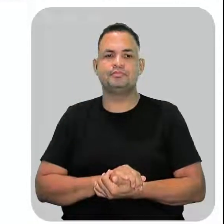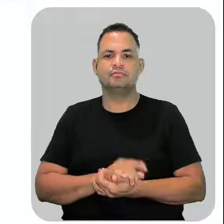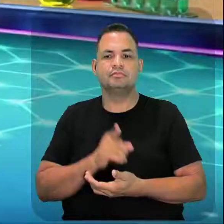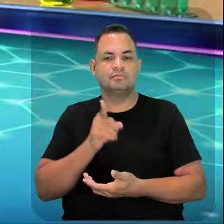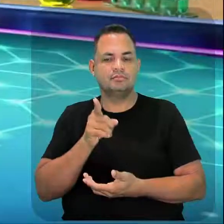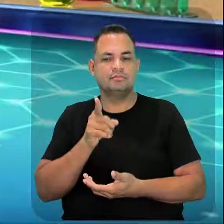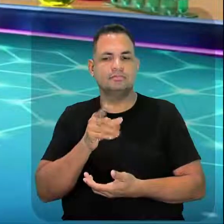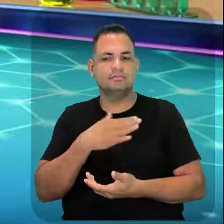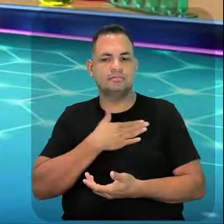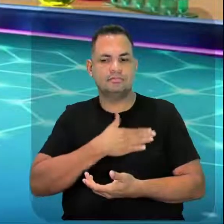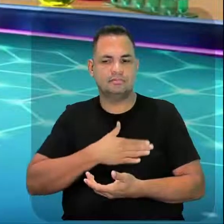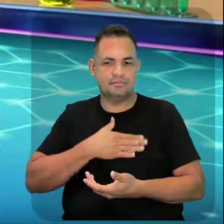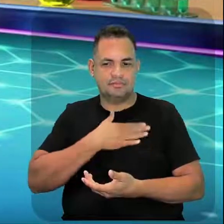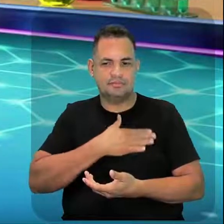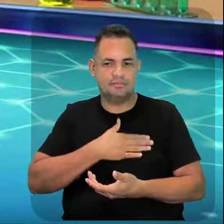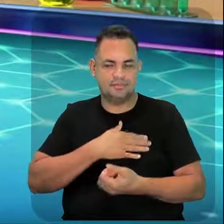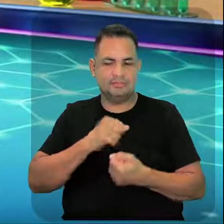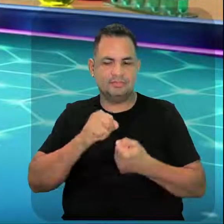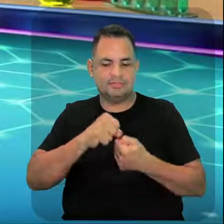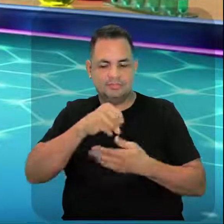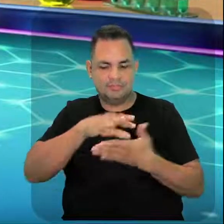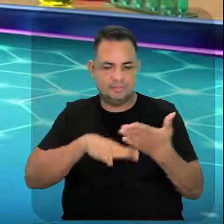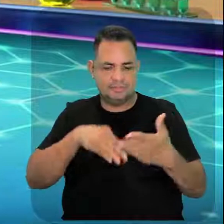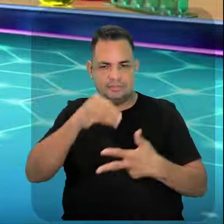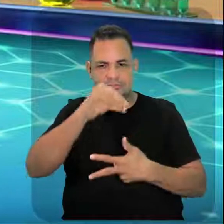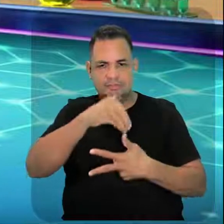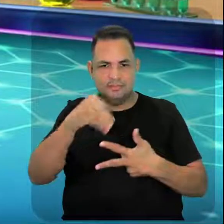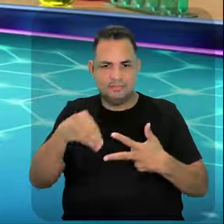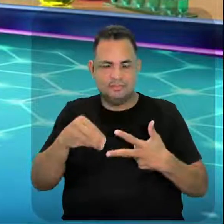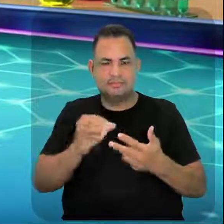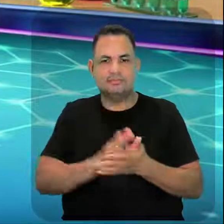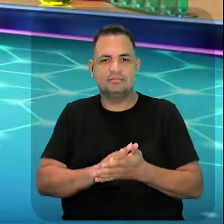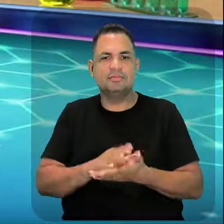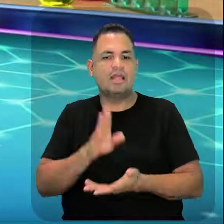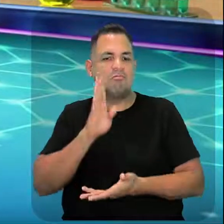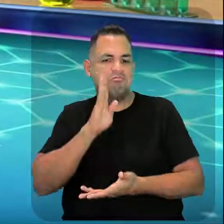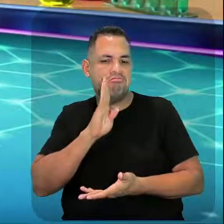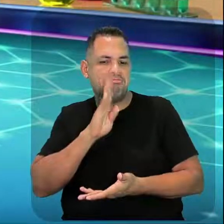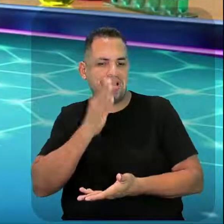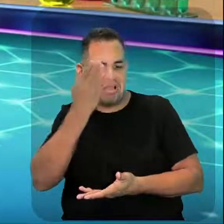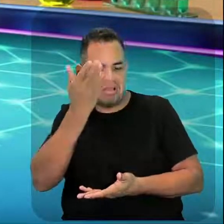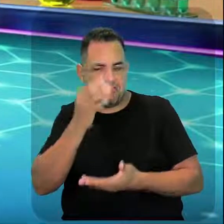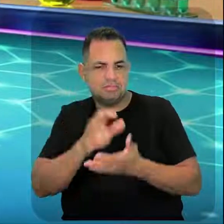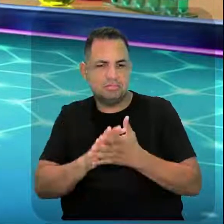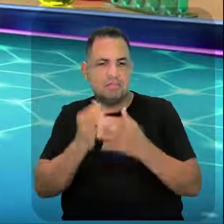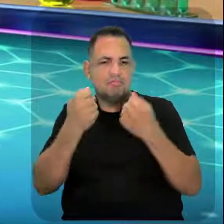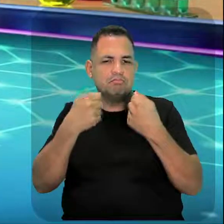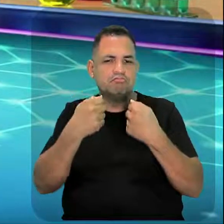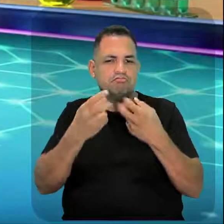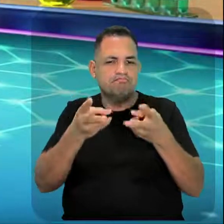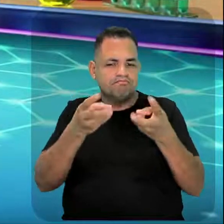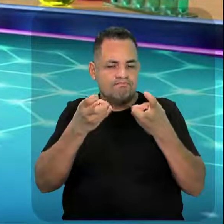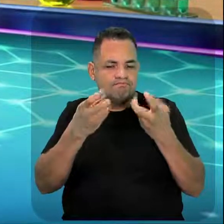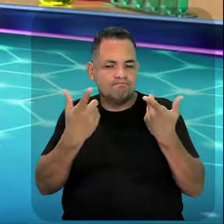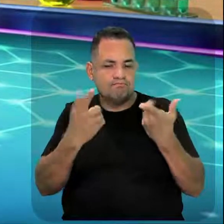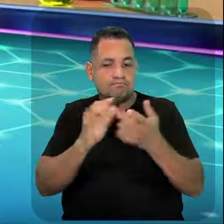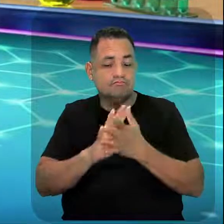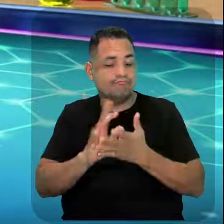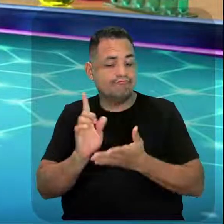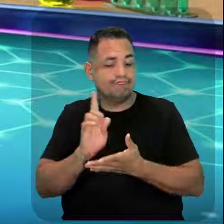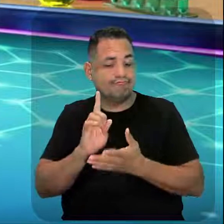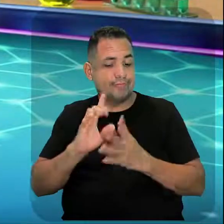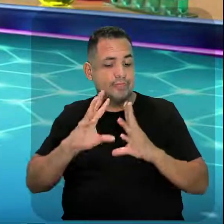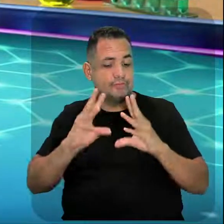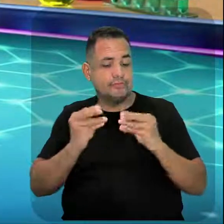pessoal, vocês gostaram de fazer essa questãozinha do Enem? Eu achei uma questão bem bacana, para você poder observar que nem